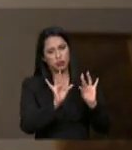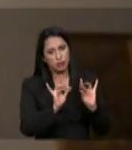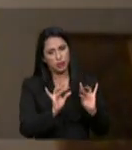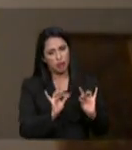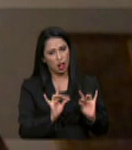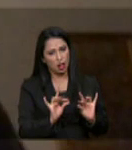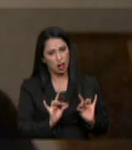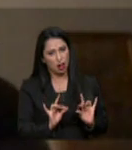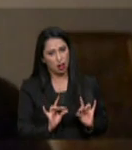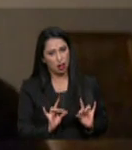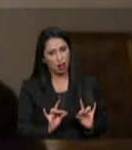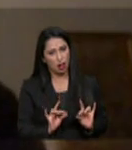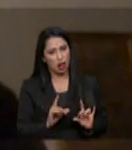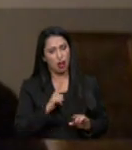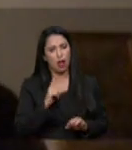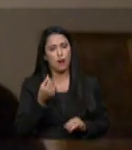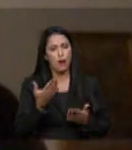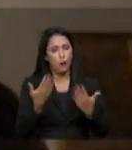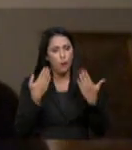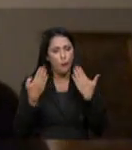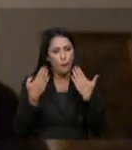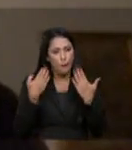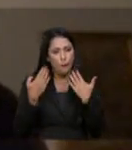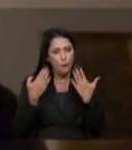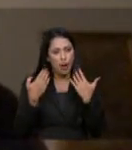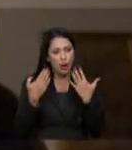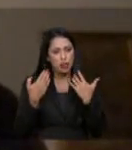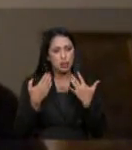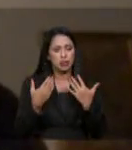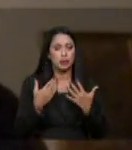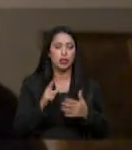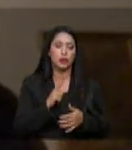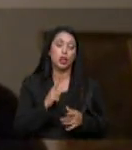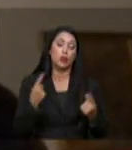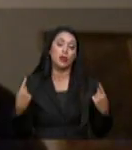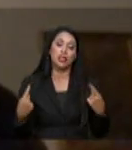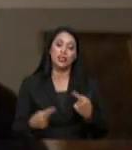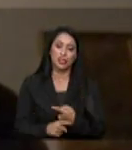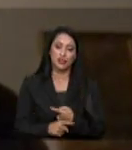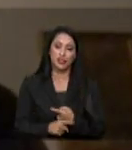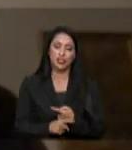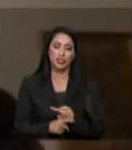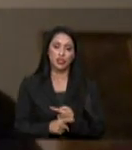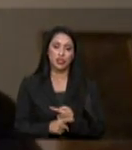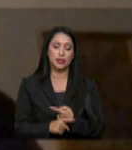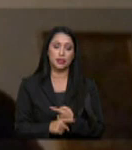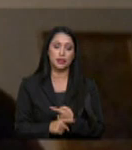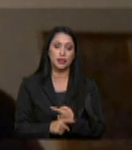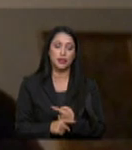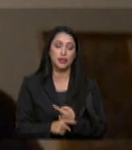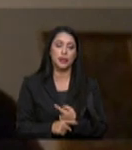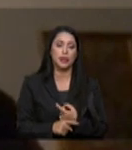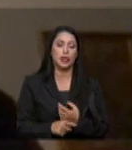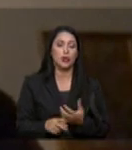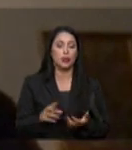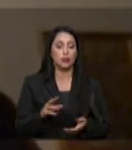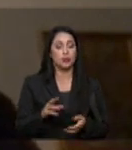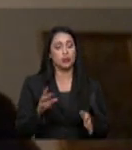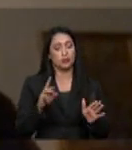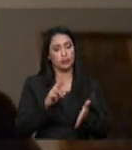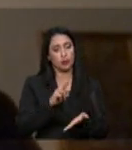eu faço uma comparação e aqui e eu abro uma divergência nesse ponto em relação ao eminente